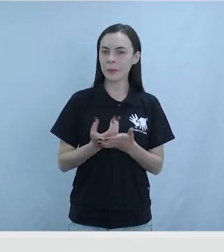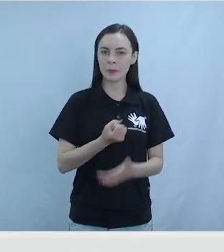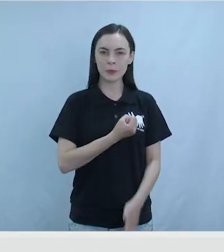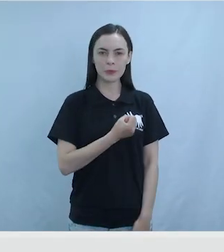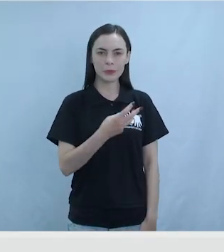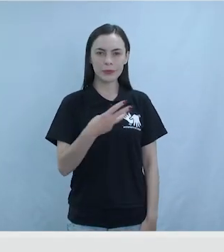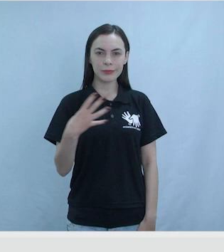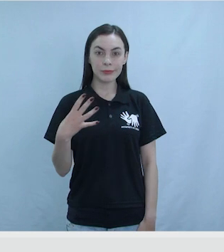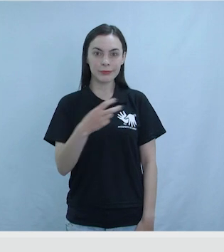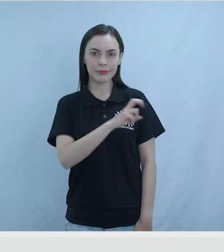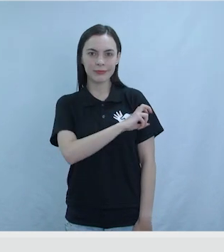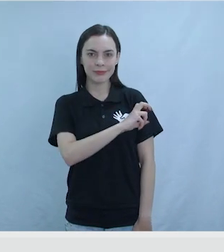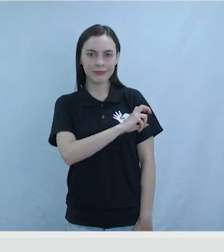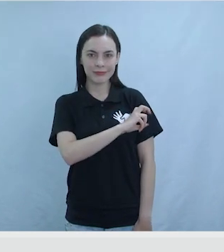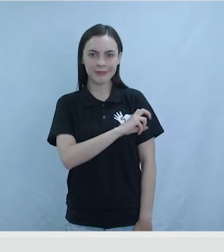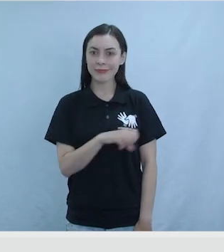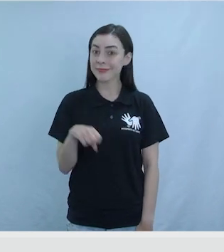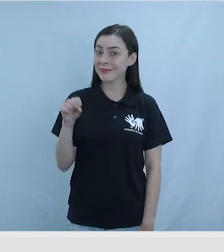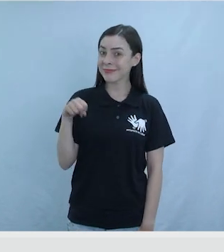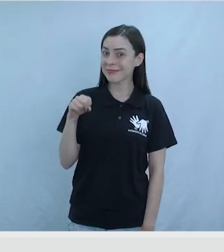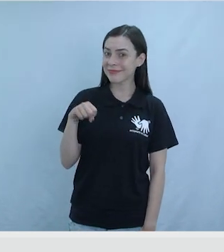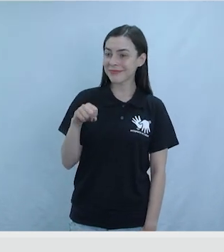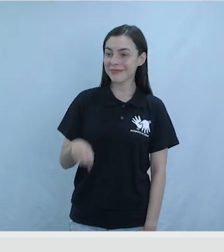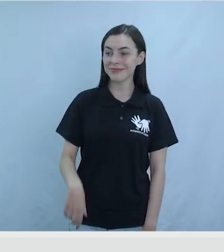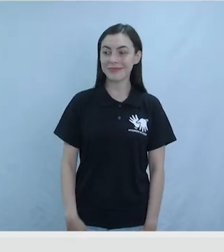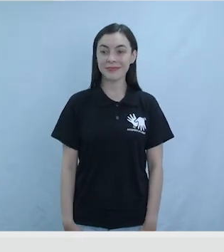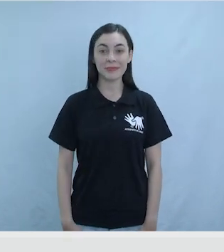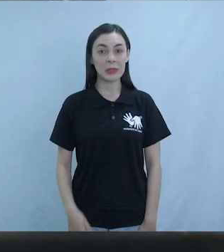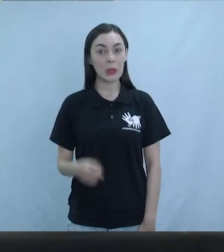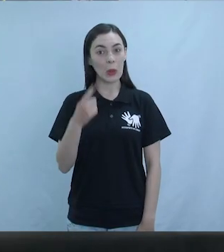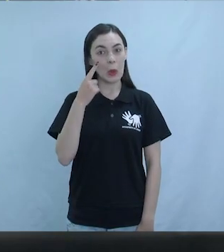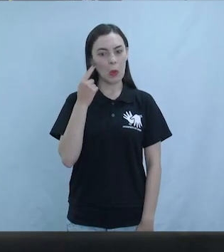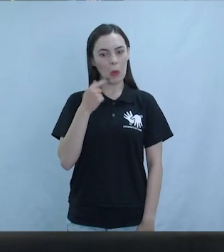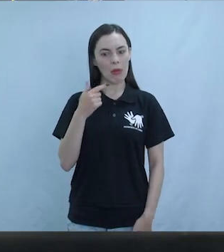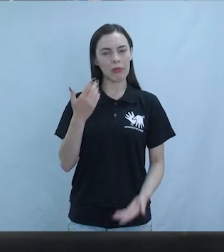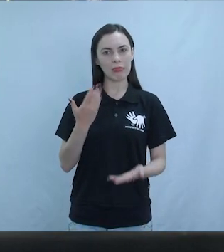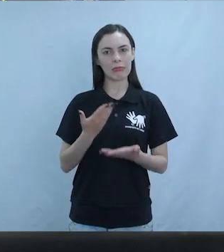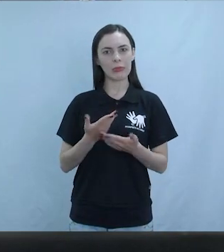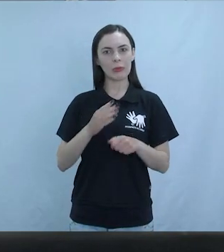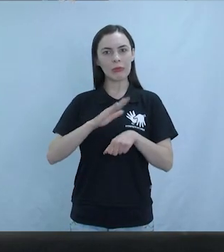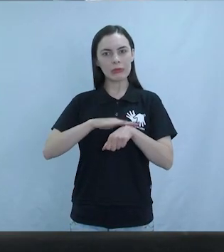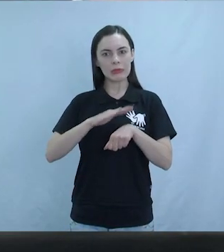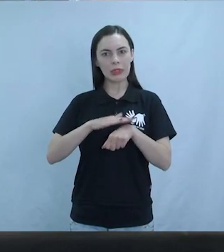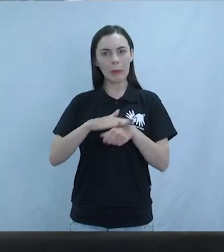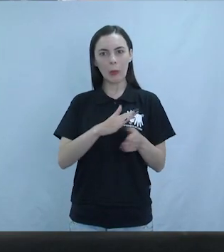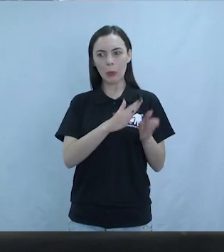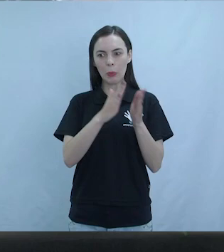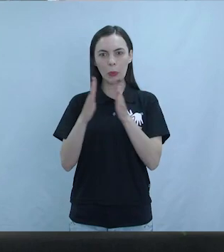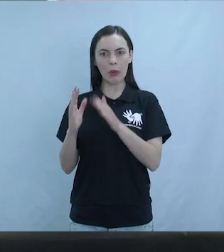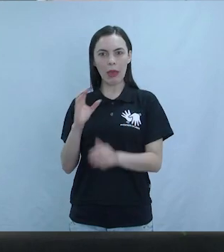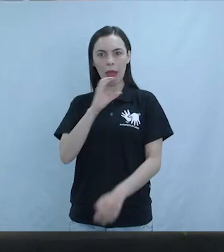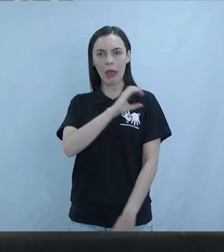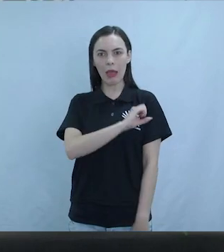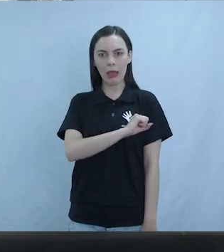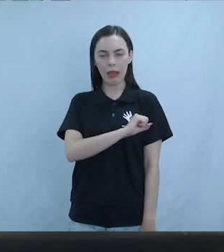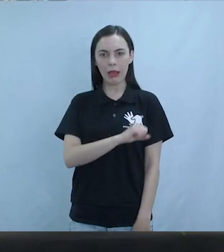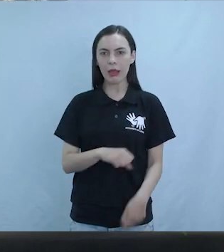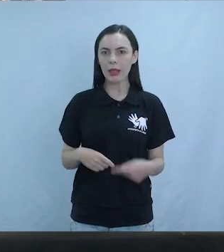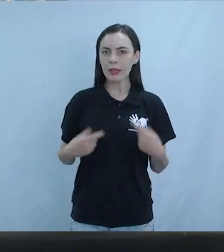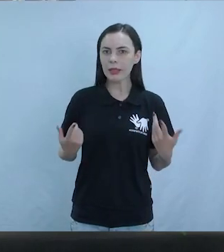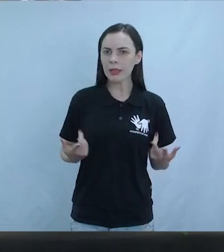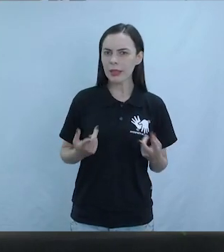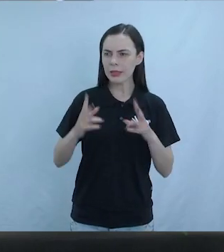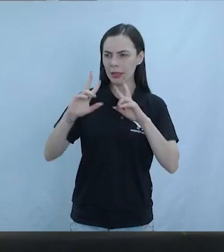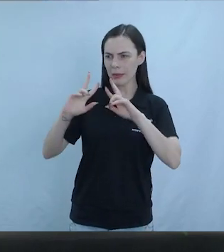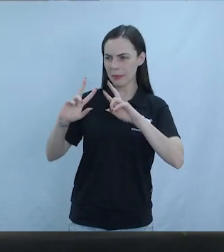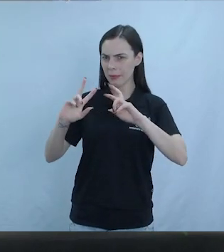Aula 34 do quinto ano. Isso mesmo! Vejam como passou muito rápido tudo, né? E vocês